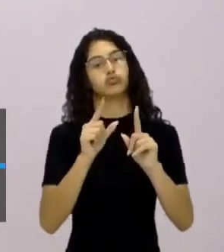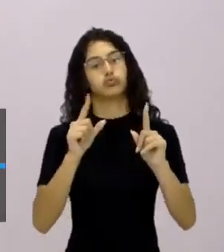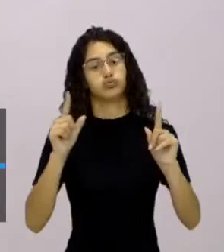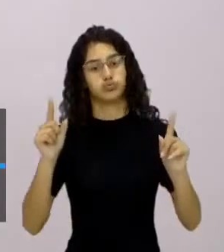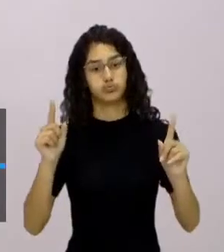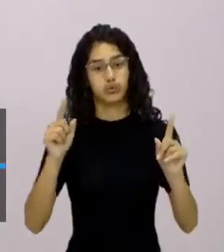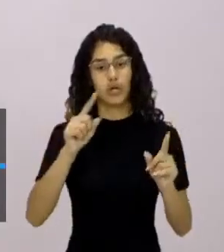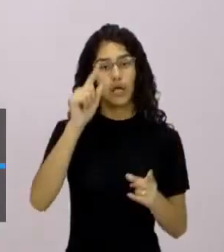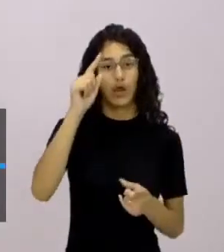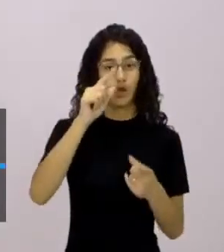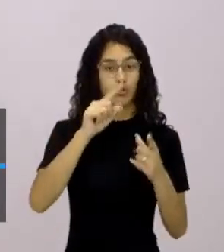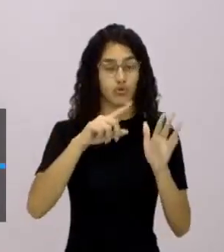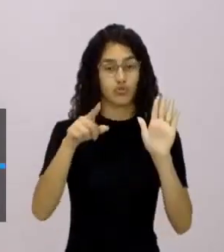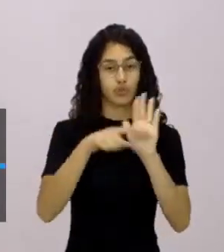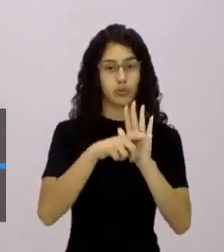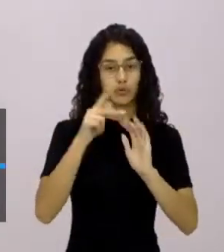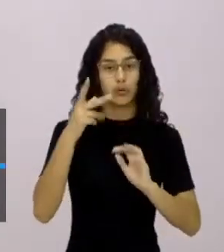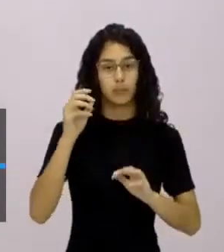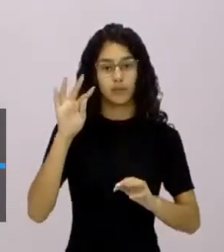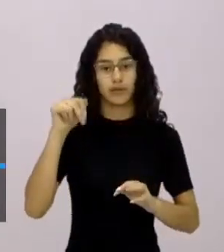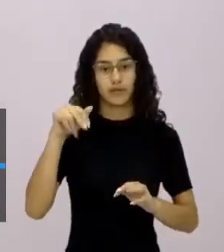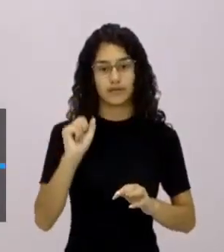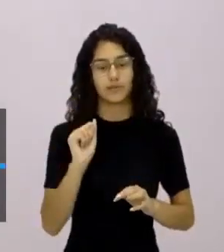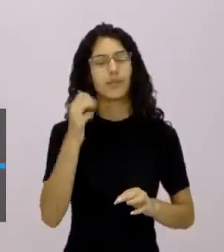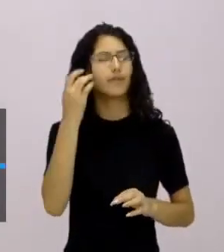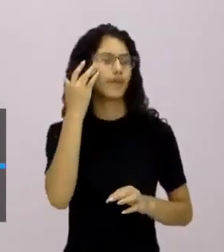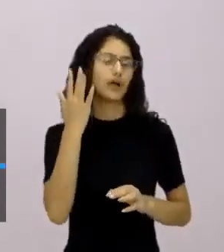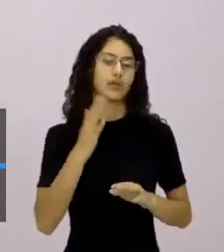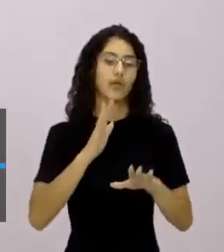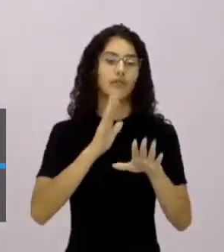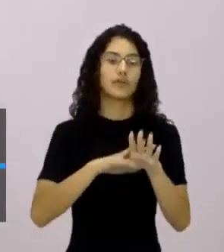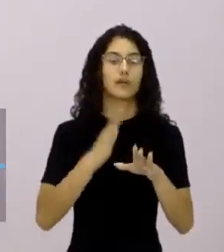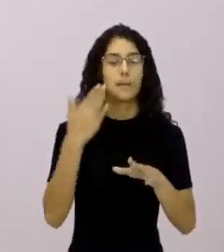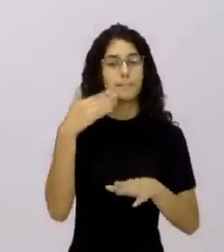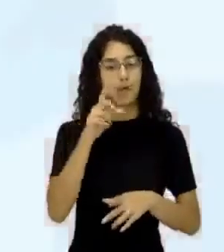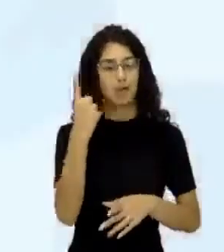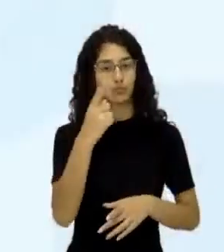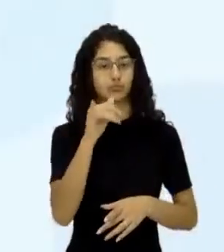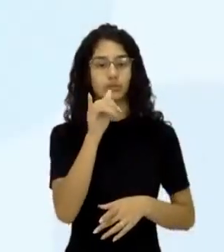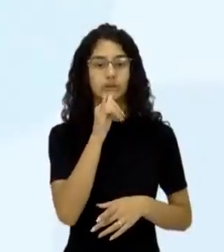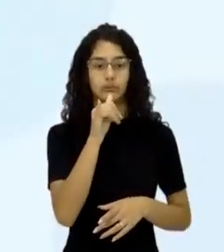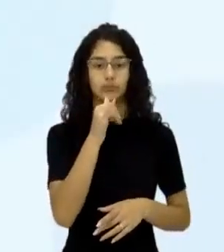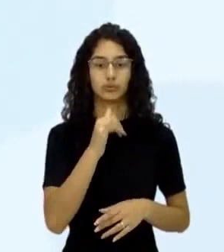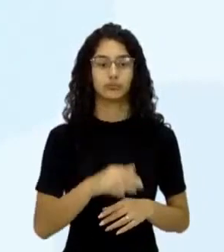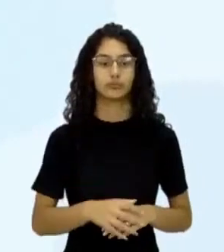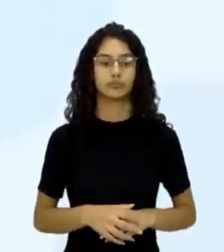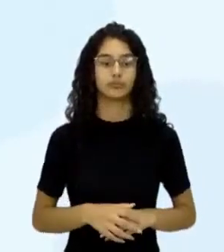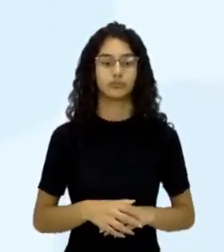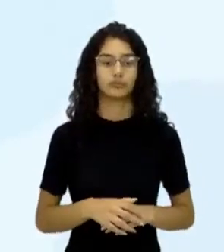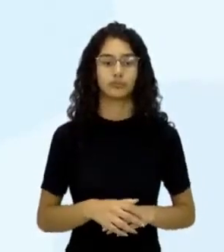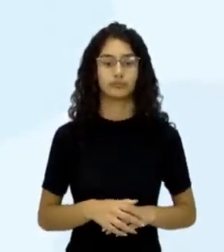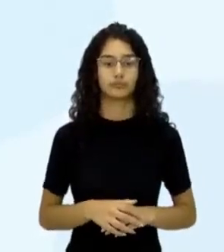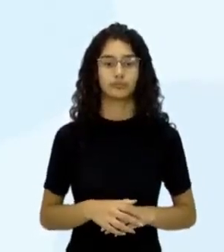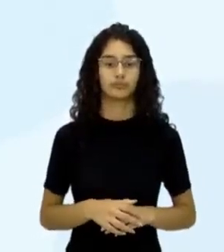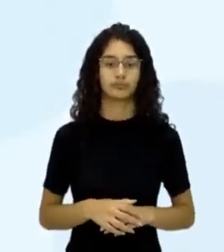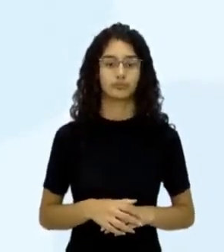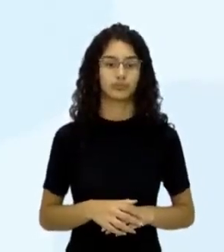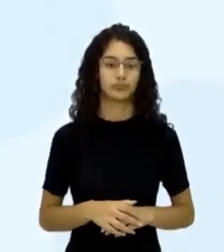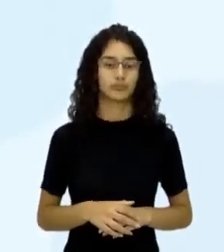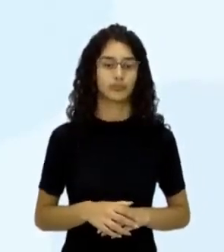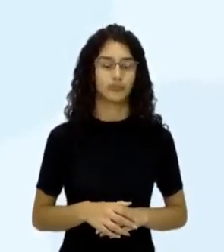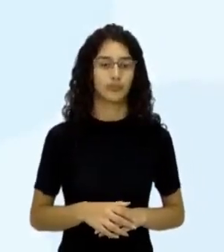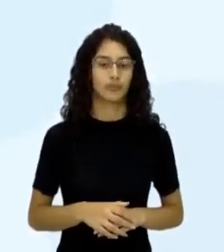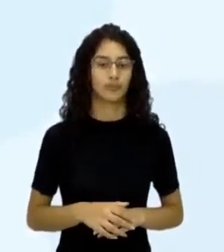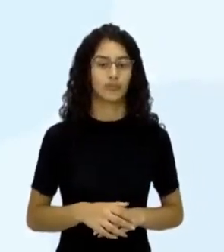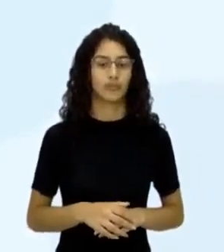compensa, reduzindo a potência. É muito fácil, tá bom? Eu vou fazer mais um exemplo aqui, ó. Vou pegar um número aqui qualquer,